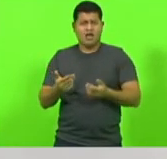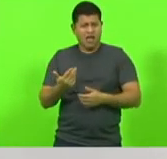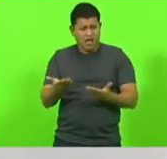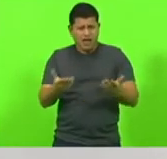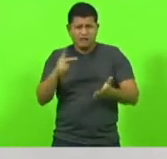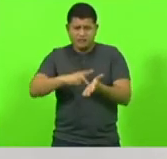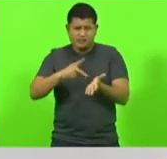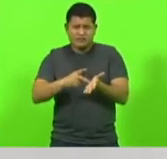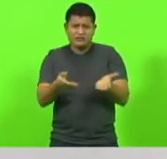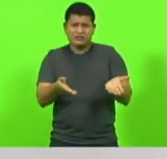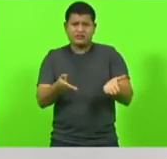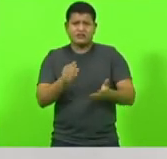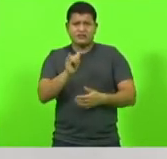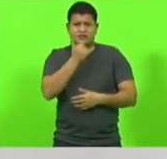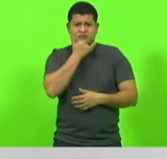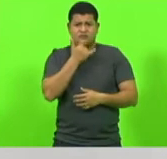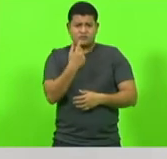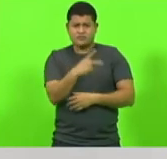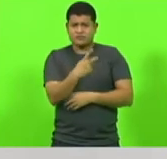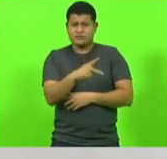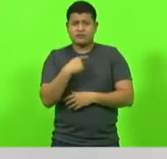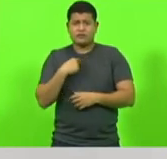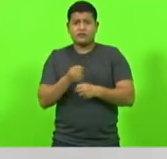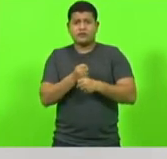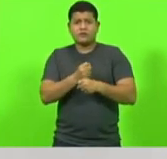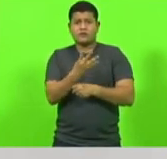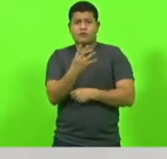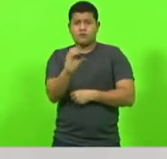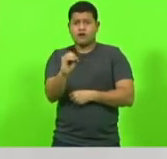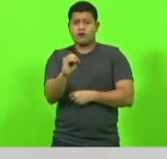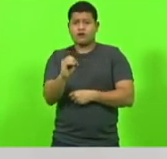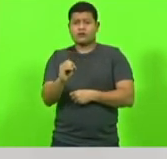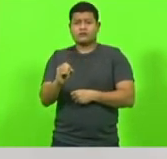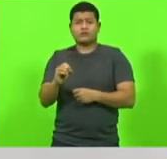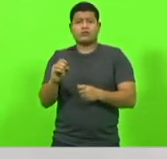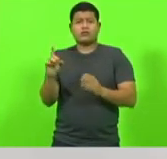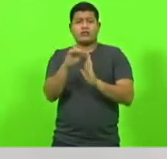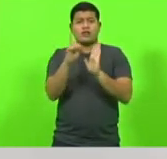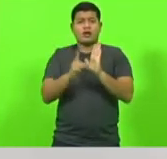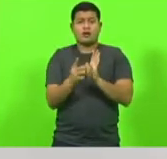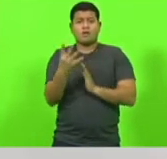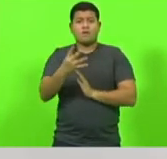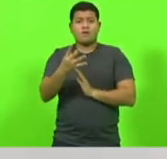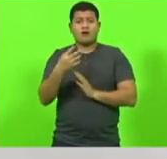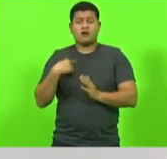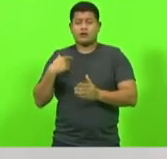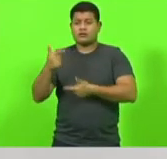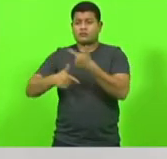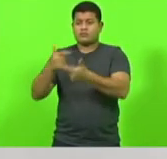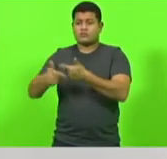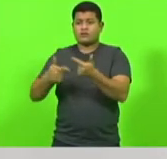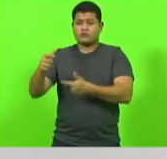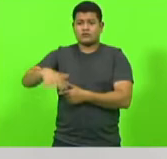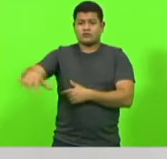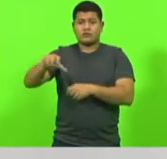é a justificativa. 40 anos, 4 décadas, operando o sistema e a Secretaria de Infraestrutura alega que não